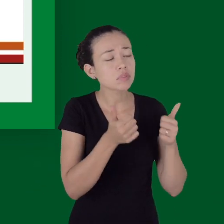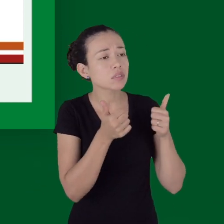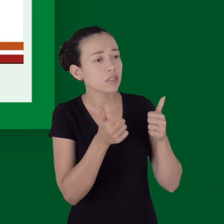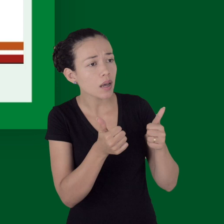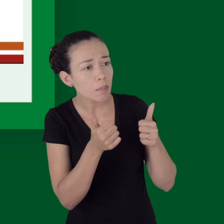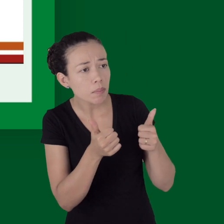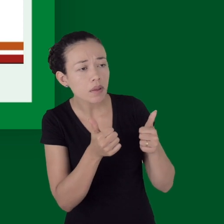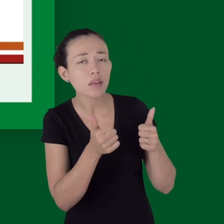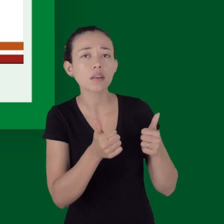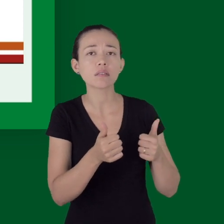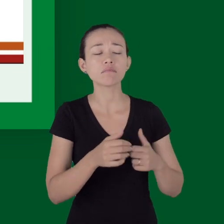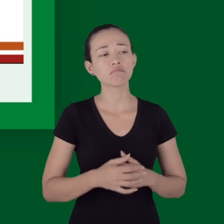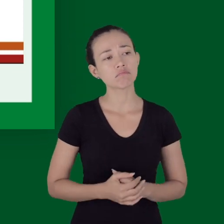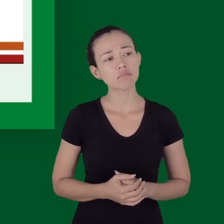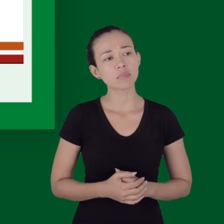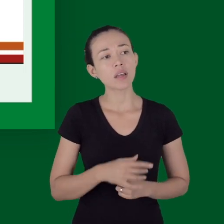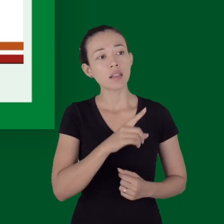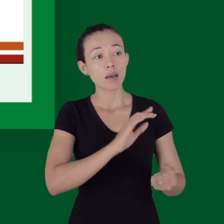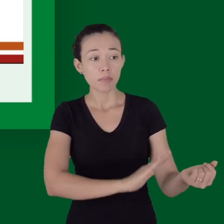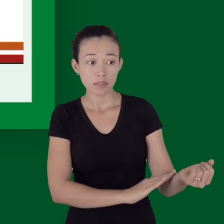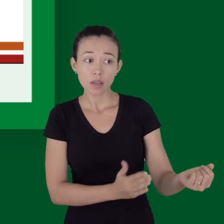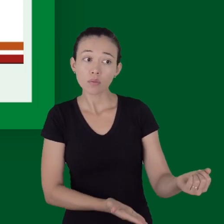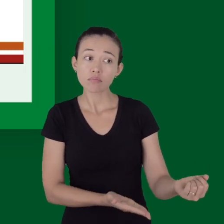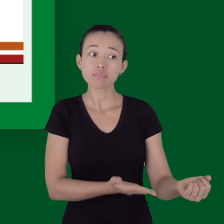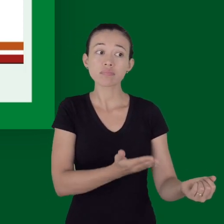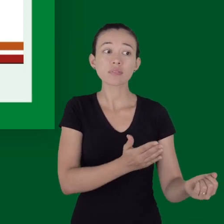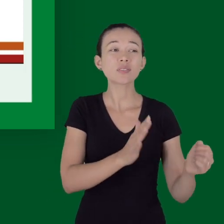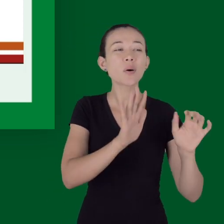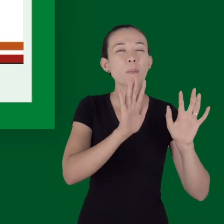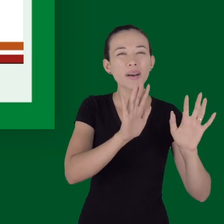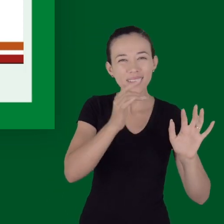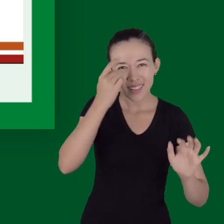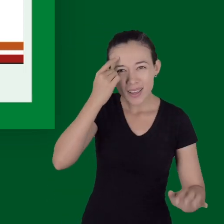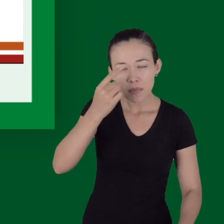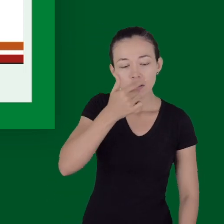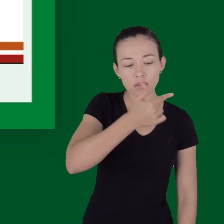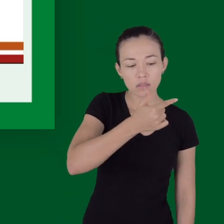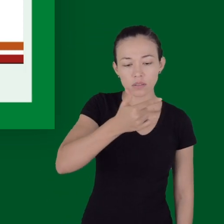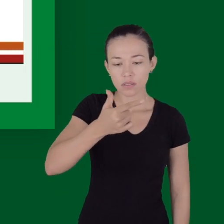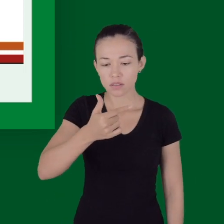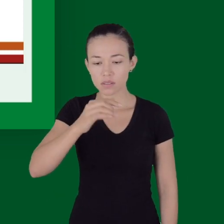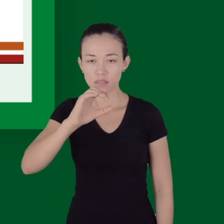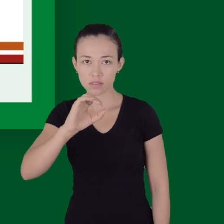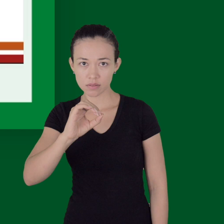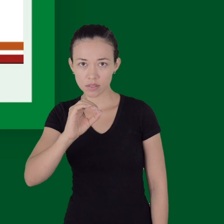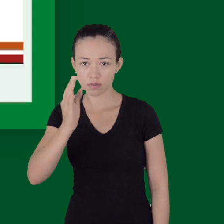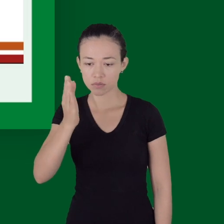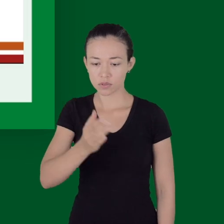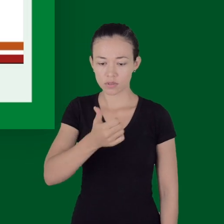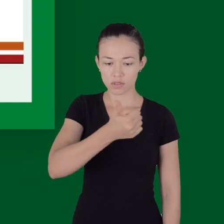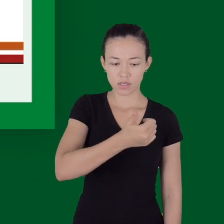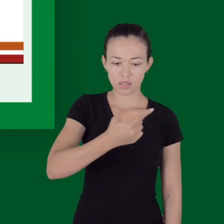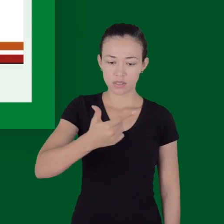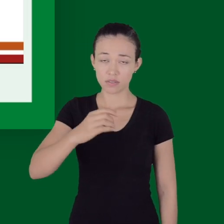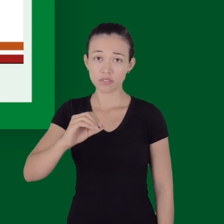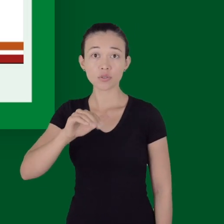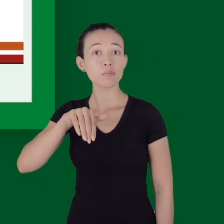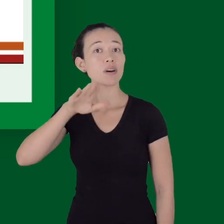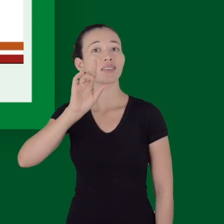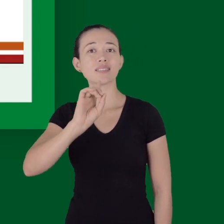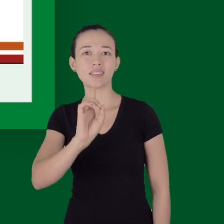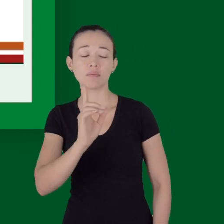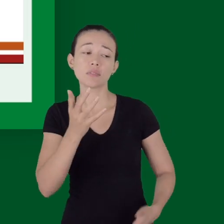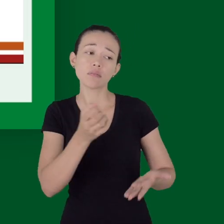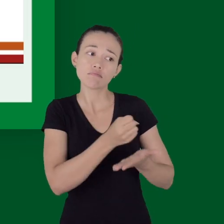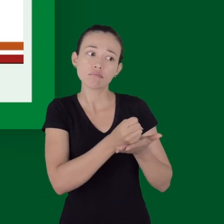também. A pressão ela está elevada, mas não está abaixo de 220 por 120. Então, a gente não precisa medicar no local.